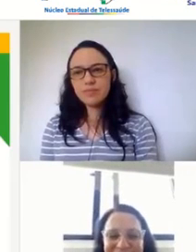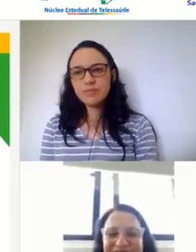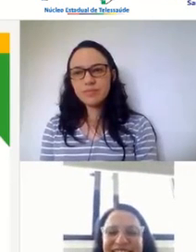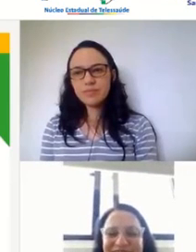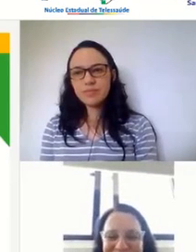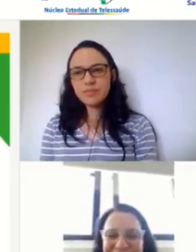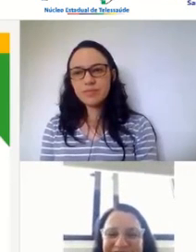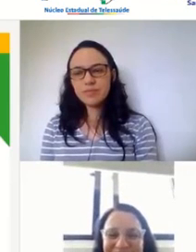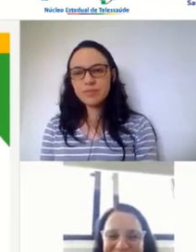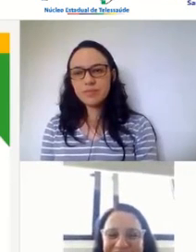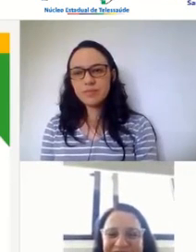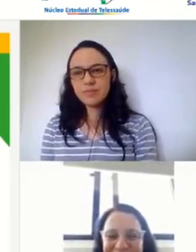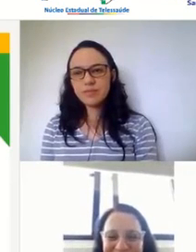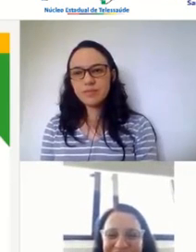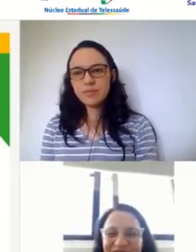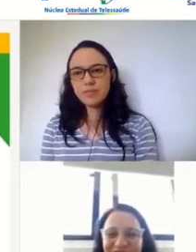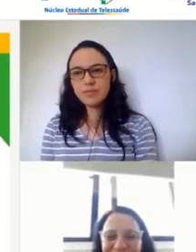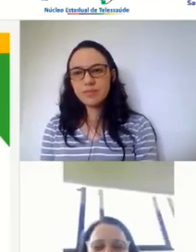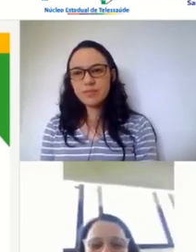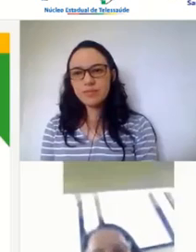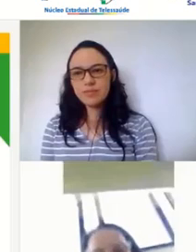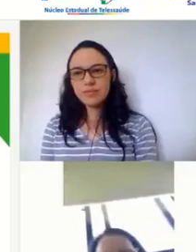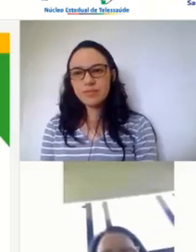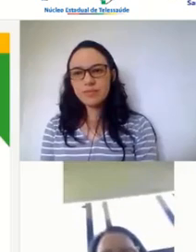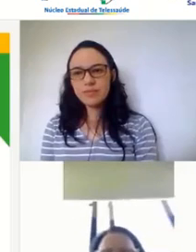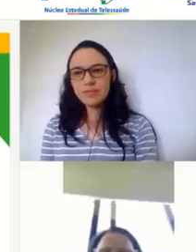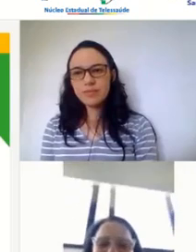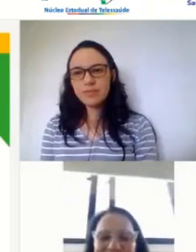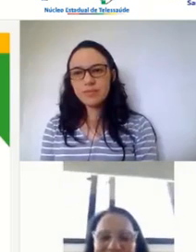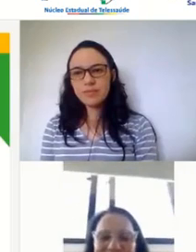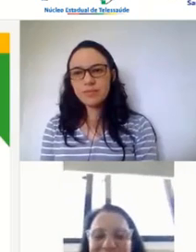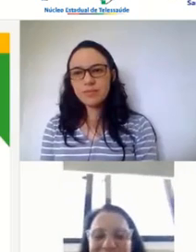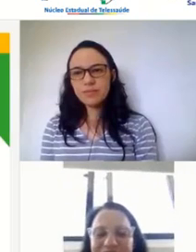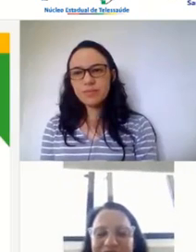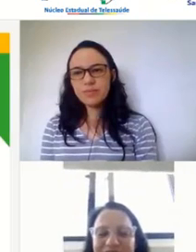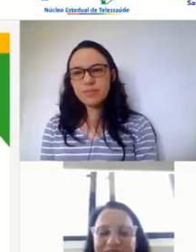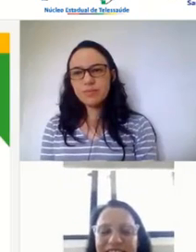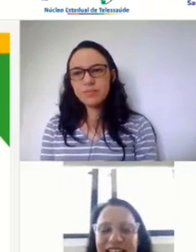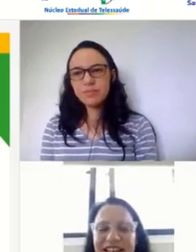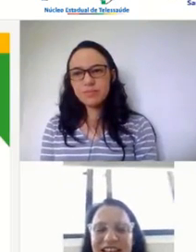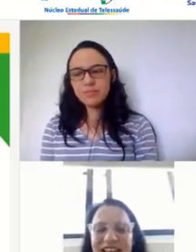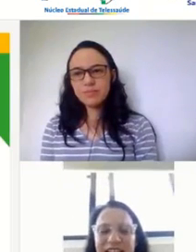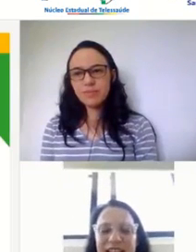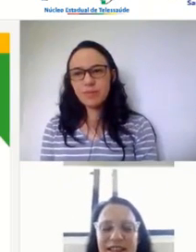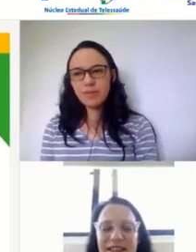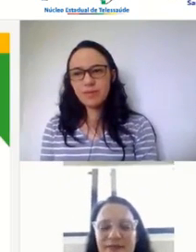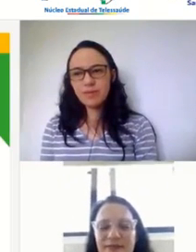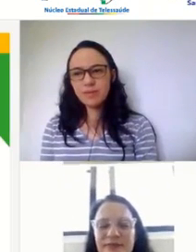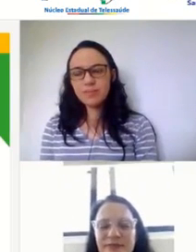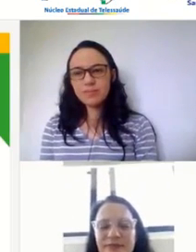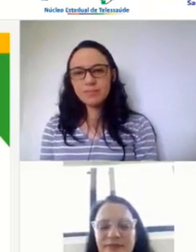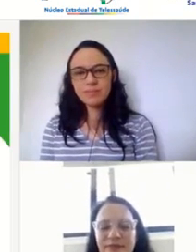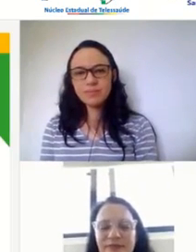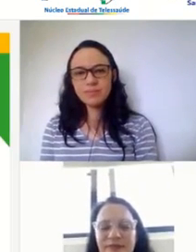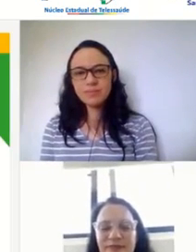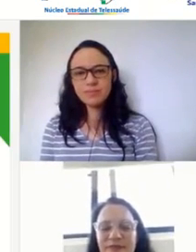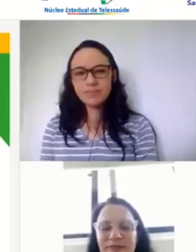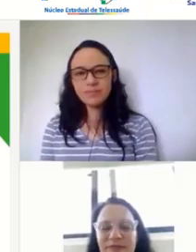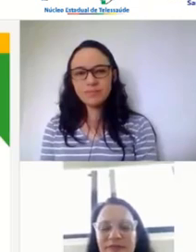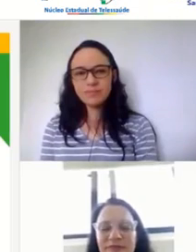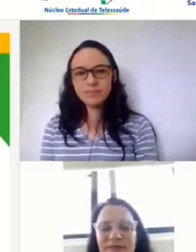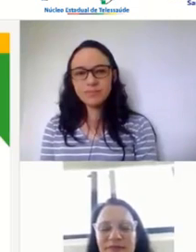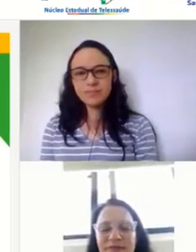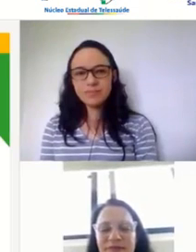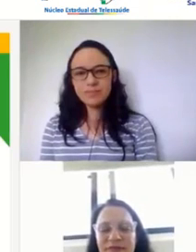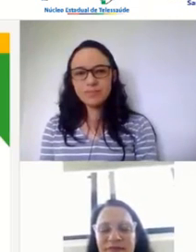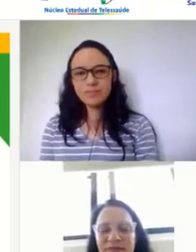eu tenho professora mariana se quiserem lusíadas